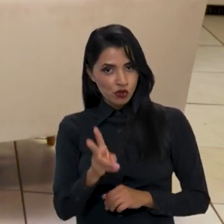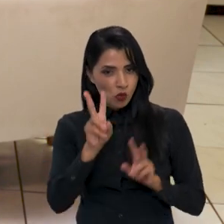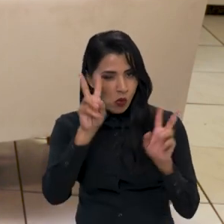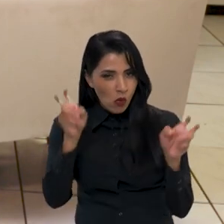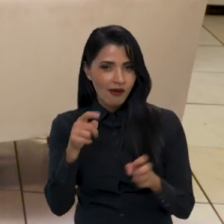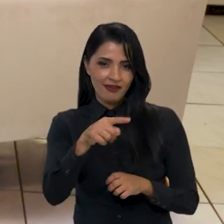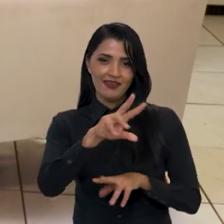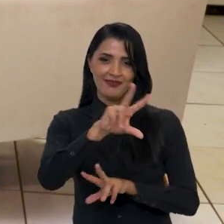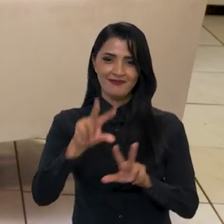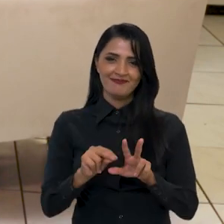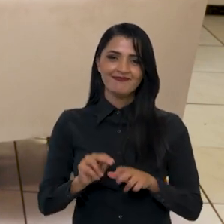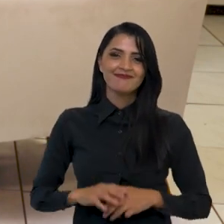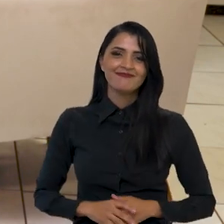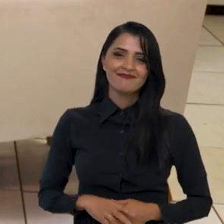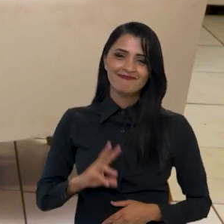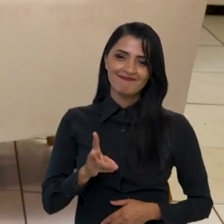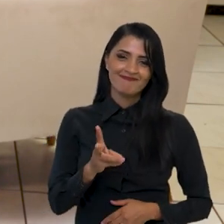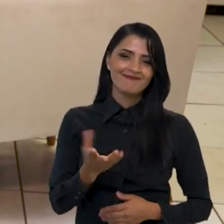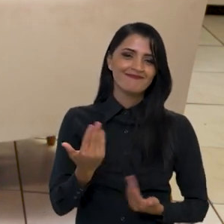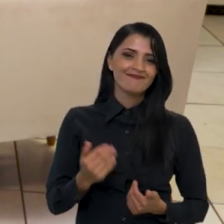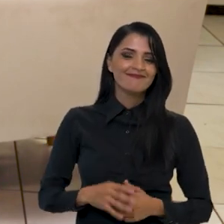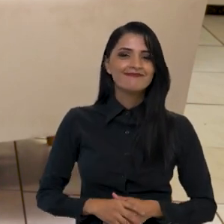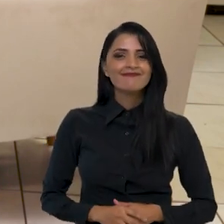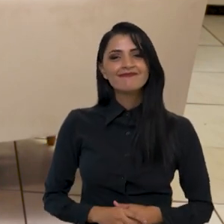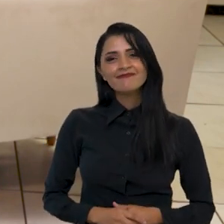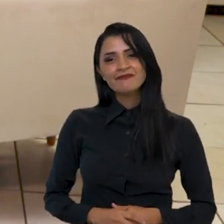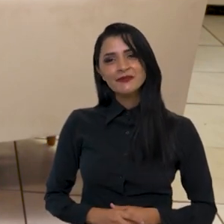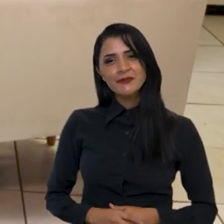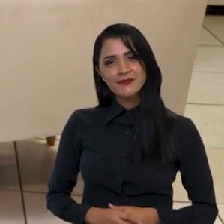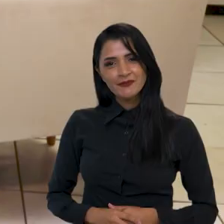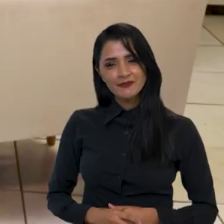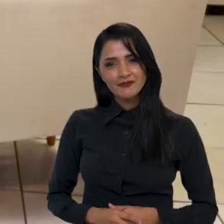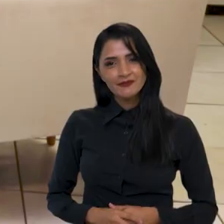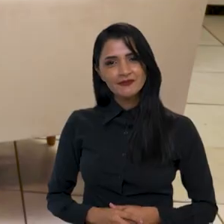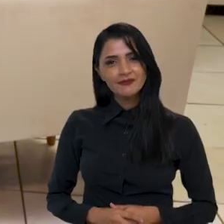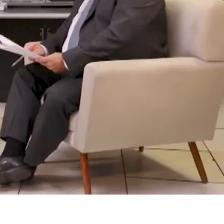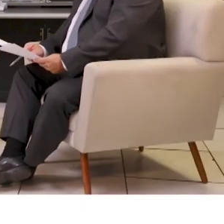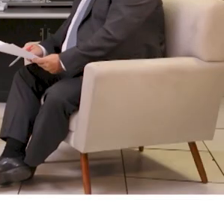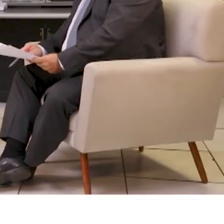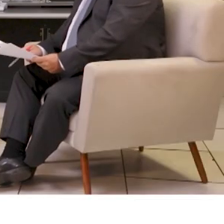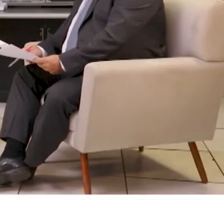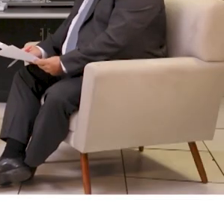Brasil continua em pauta na TV Brasil. Continue com a gente. Até a próxima.